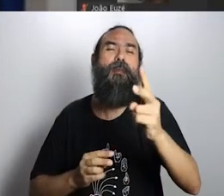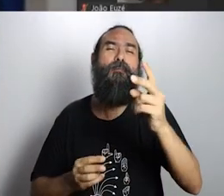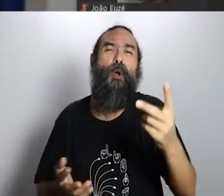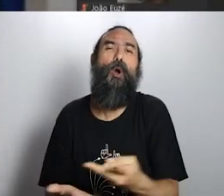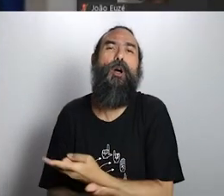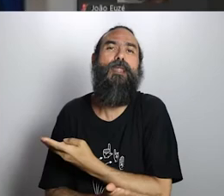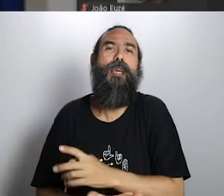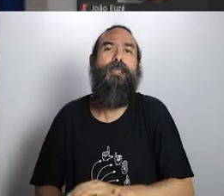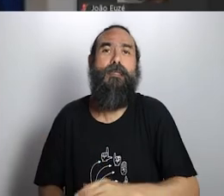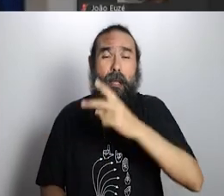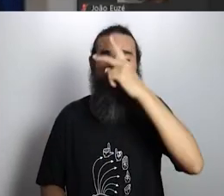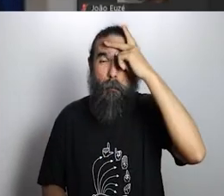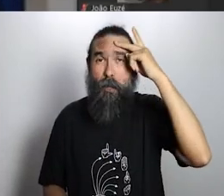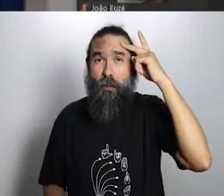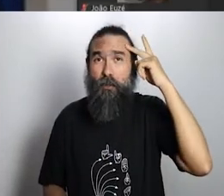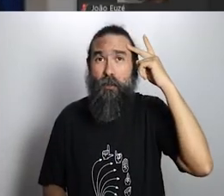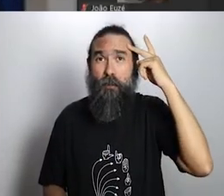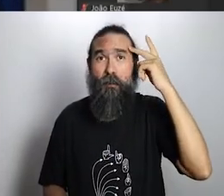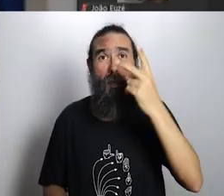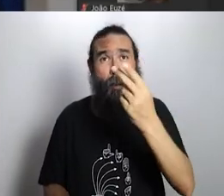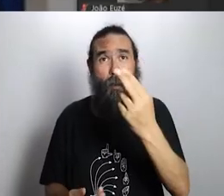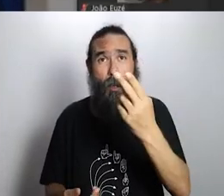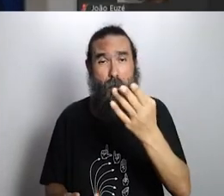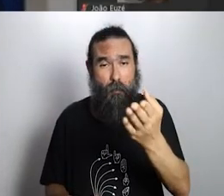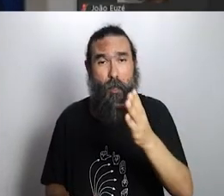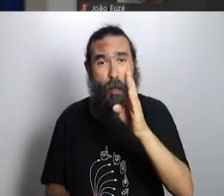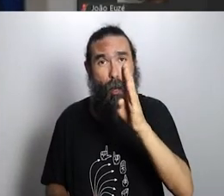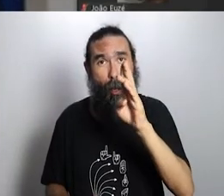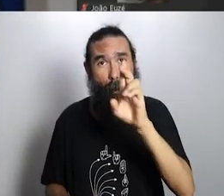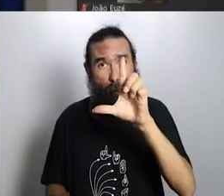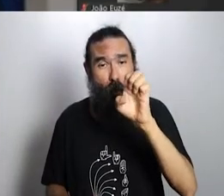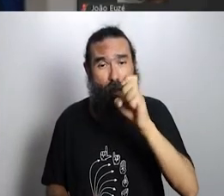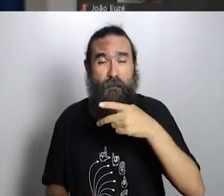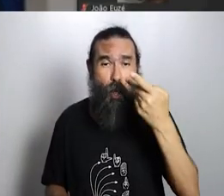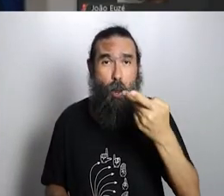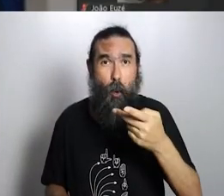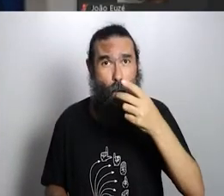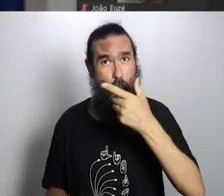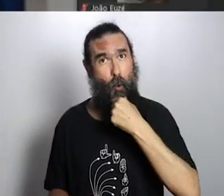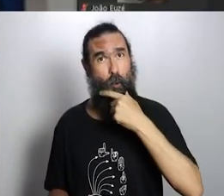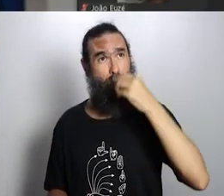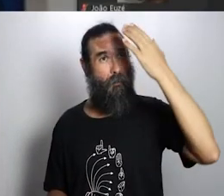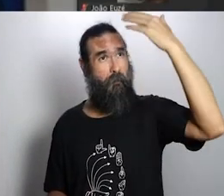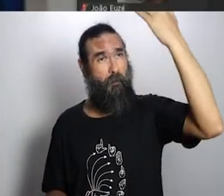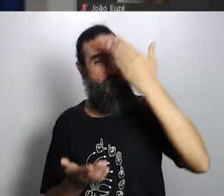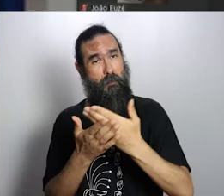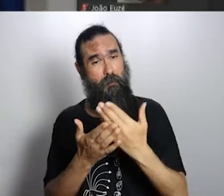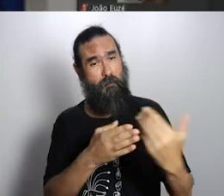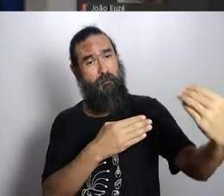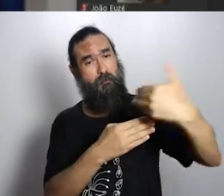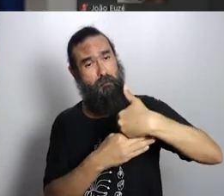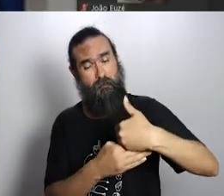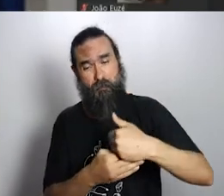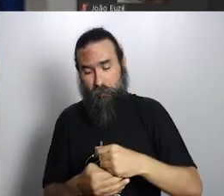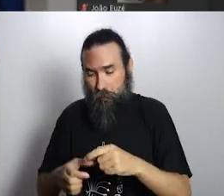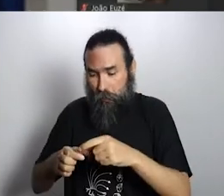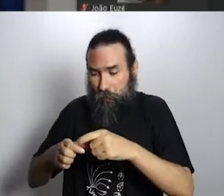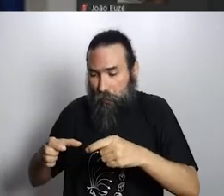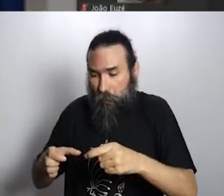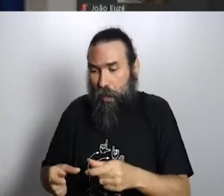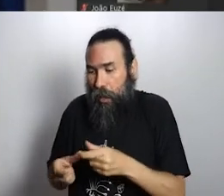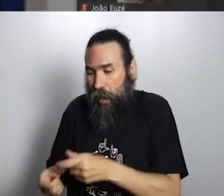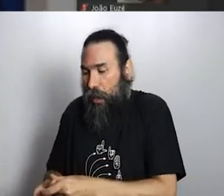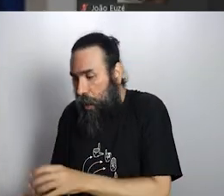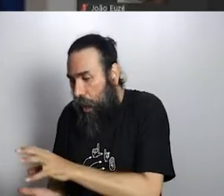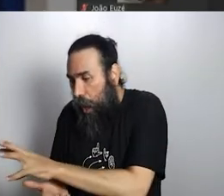chegam perto, é exatamente como o Bully falou, bota um gravadorzinho tal, e vão embora, e parece que já captaram tudo. Como é